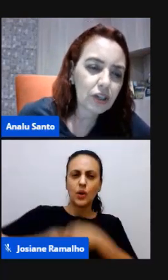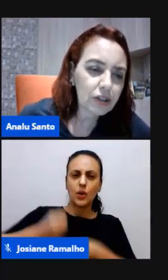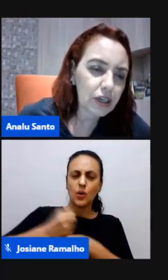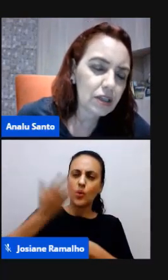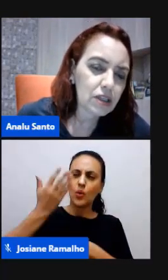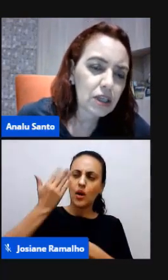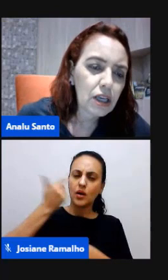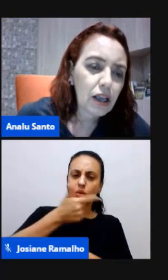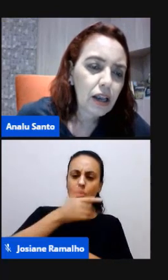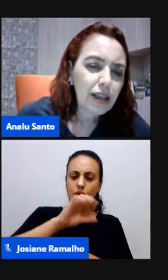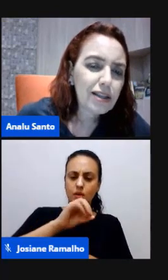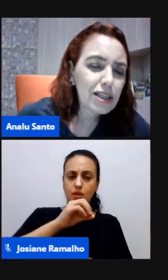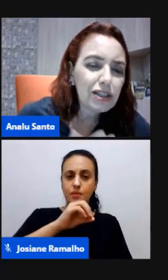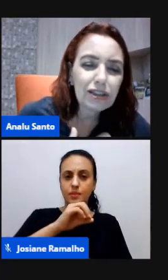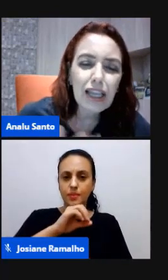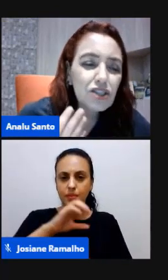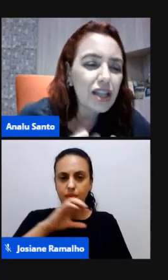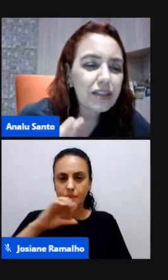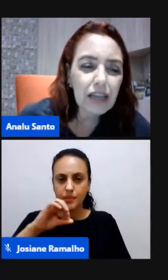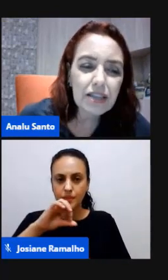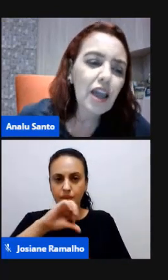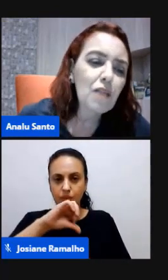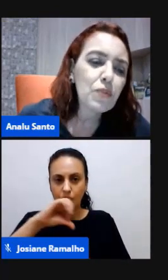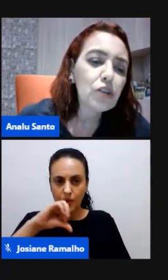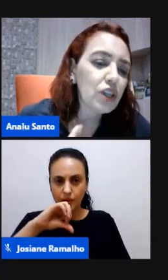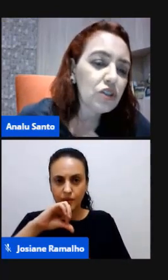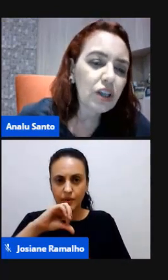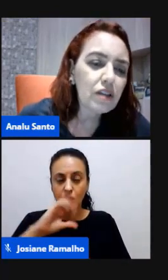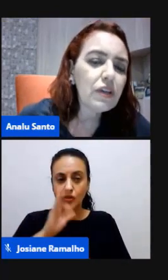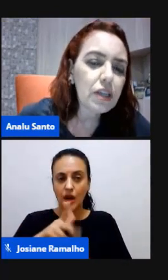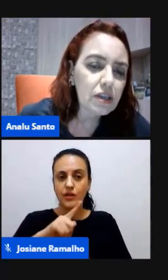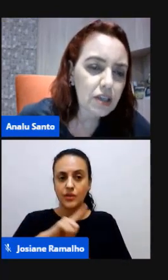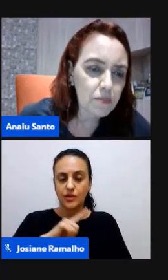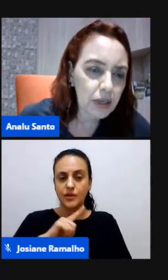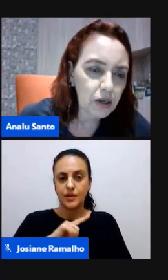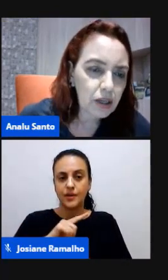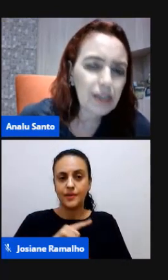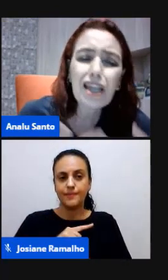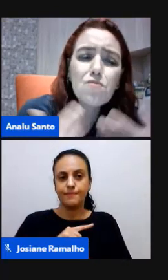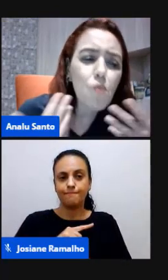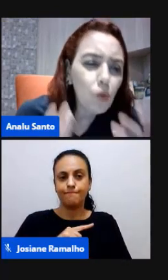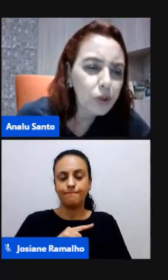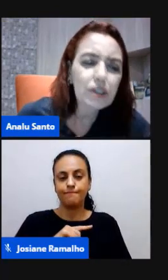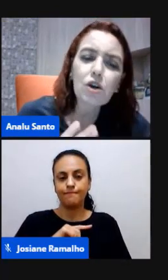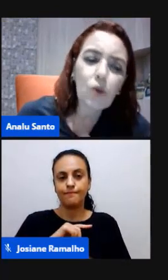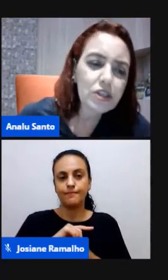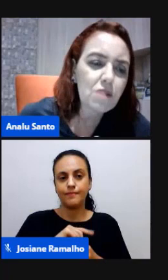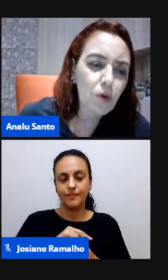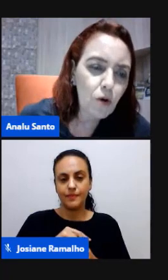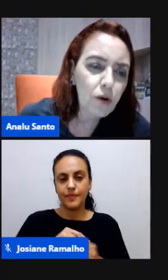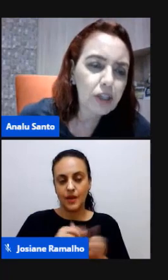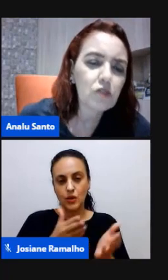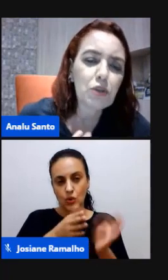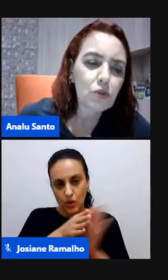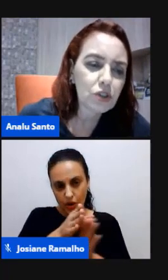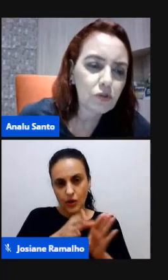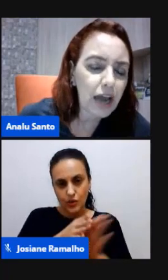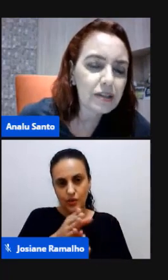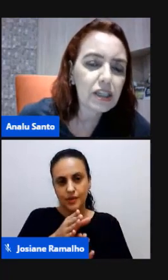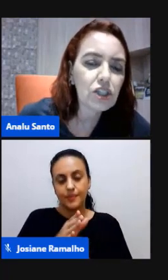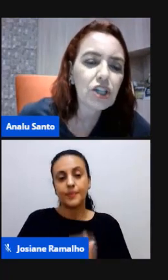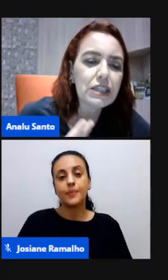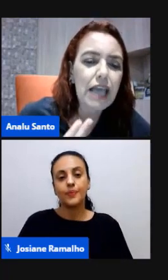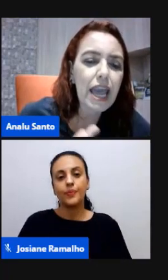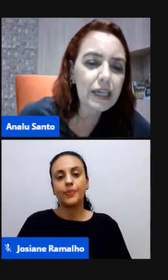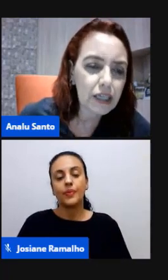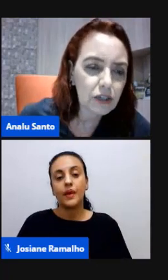nas diretrizes, desde essa época a gente já deveria saber. E tem muita coisa boa que as pessoas